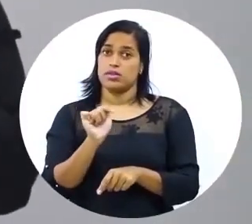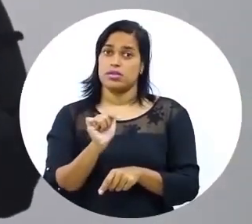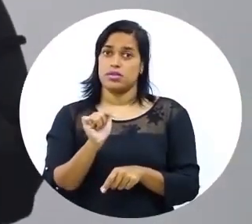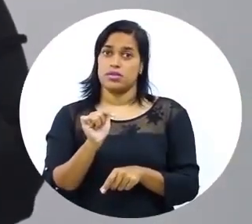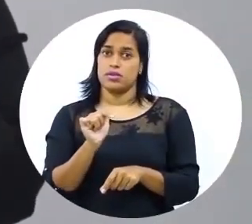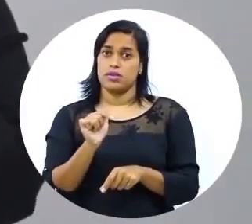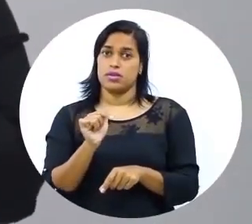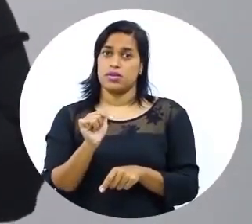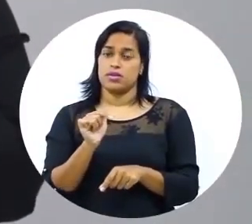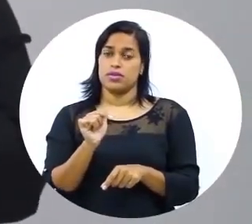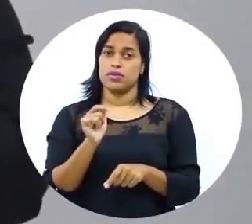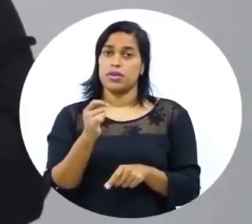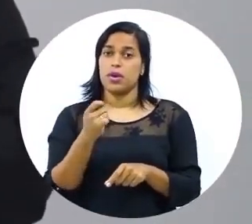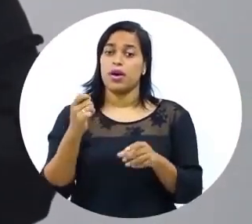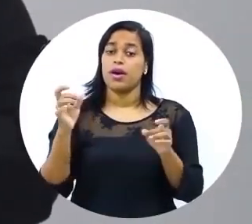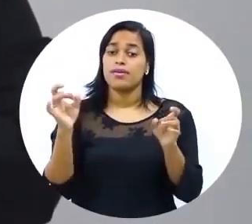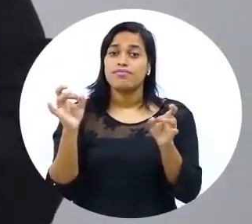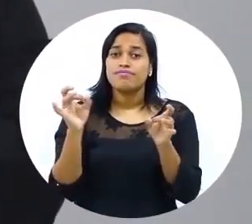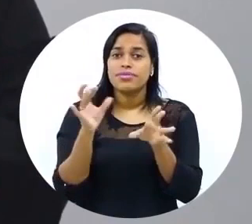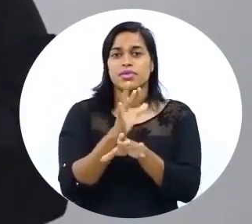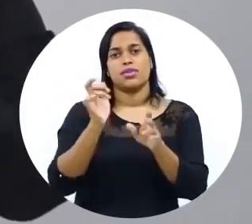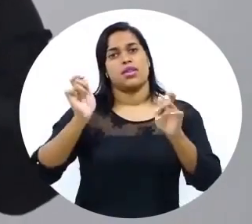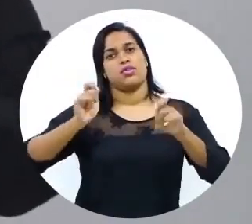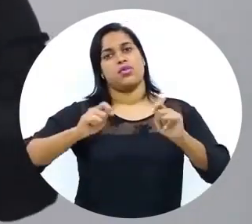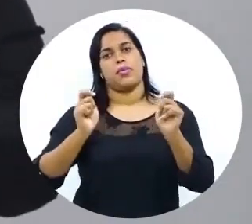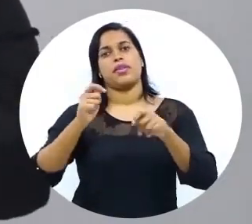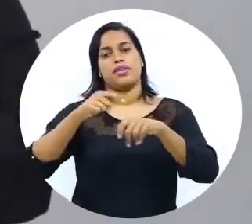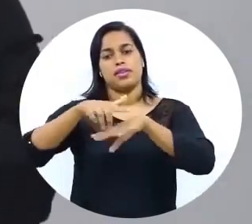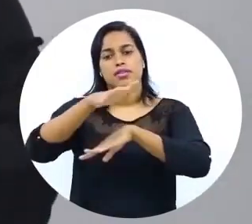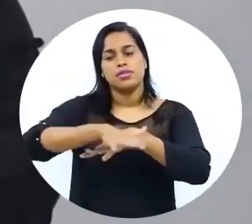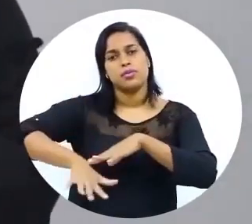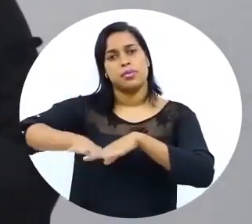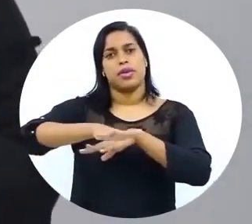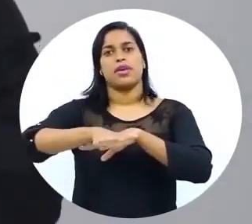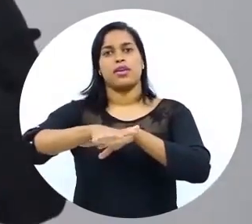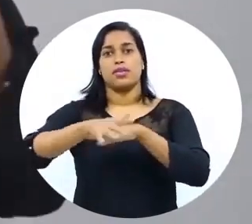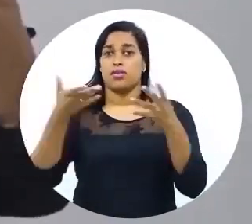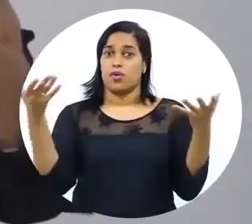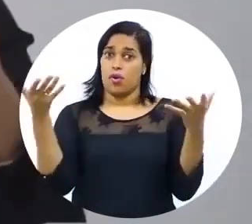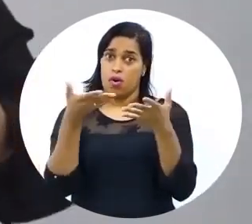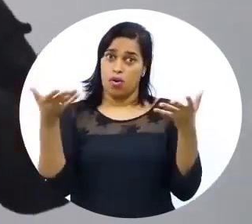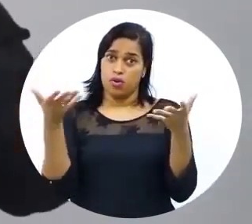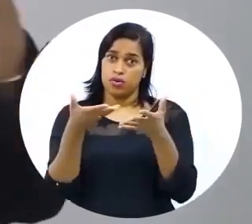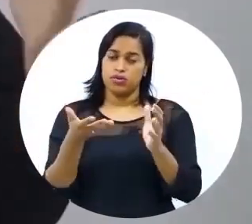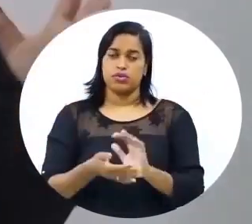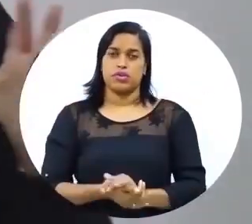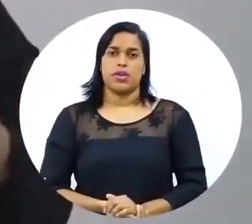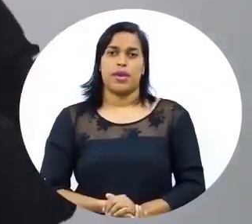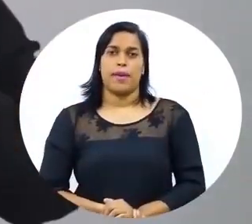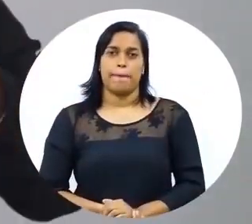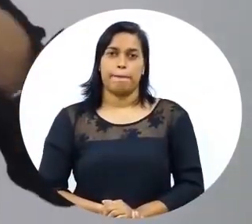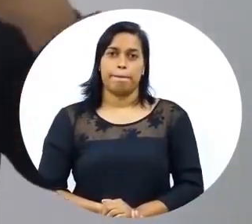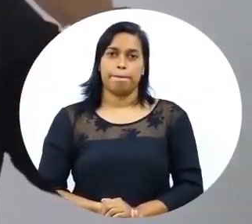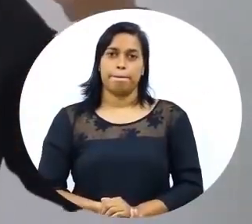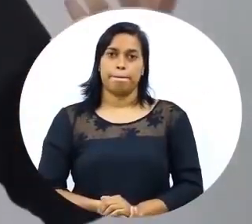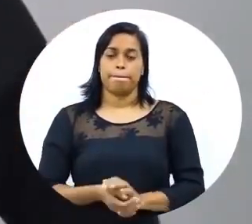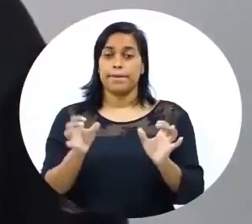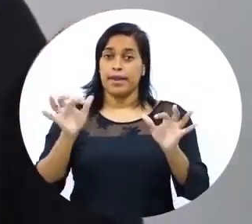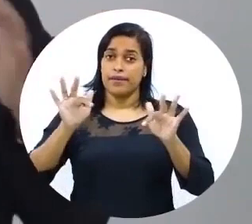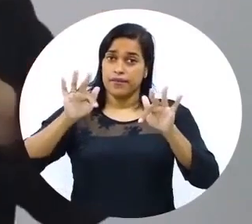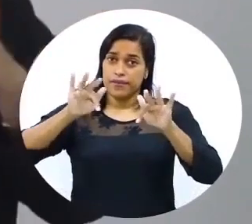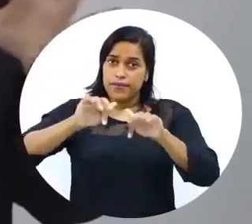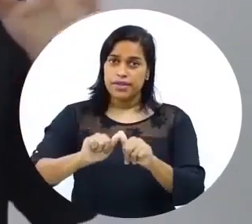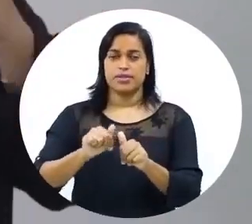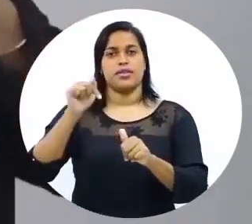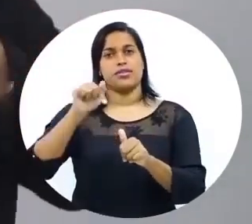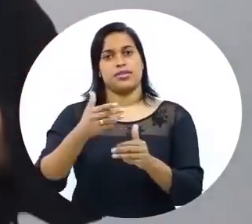estar defasado com as competências mercadológicas demandadas na atualidade. E aí, para a gente fechar esse primeiro